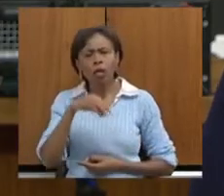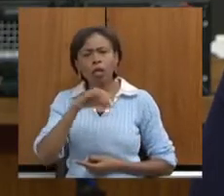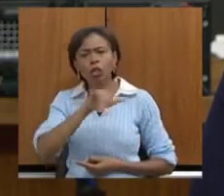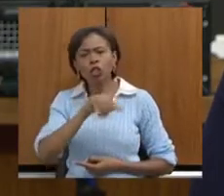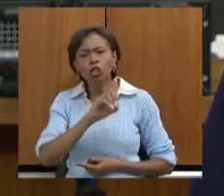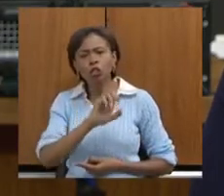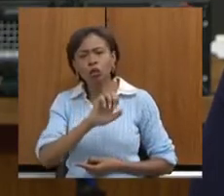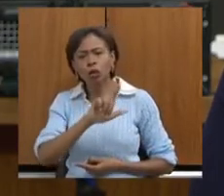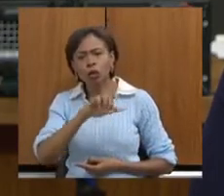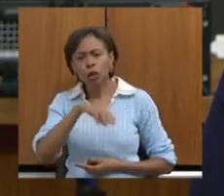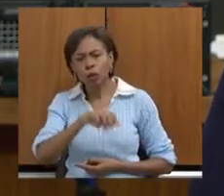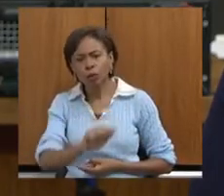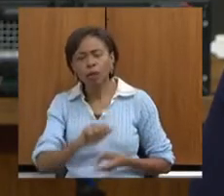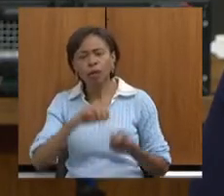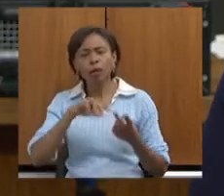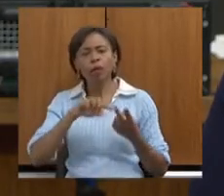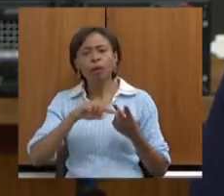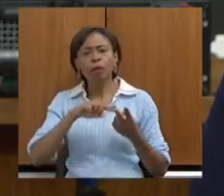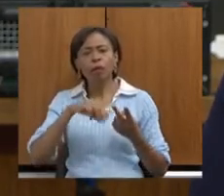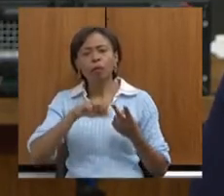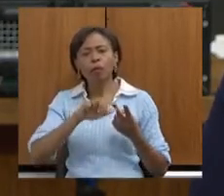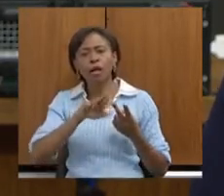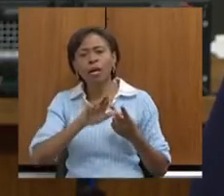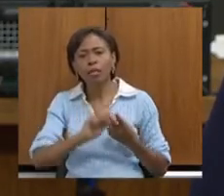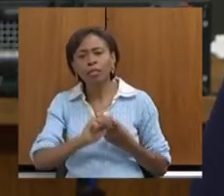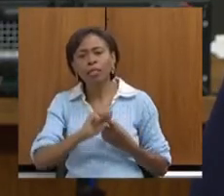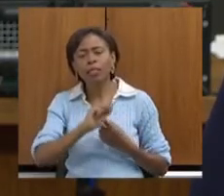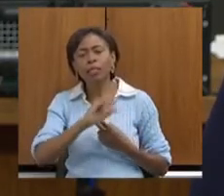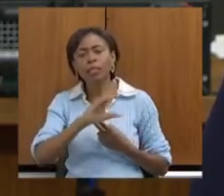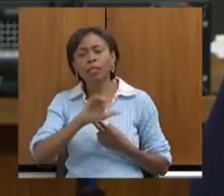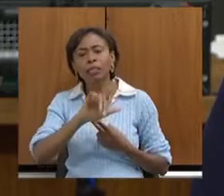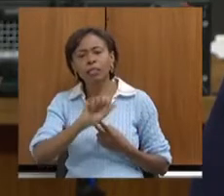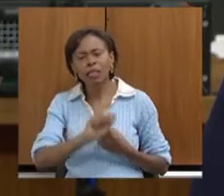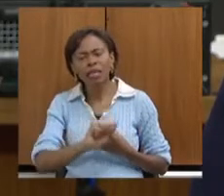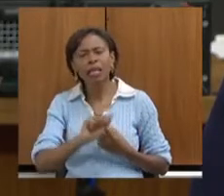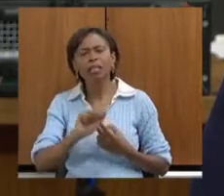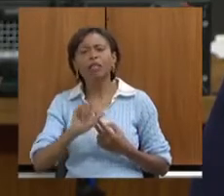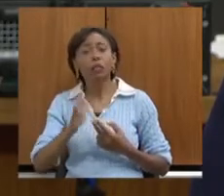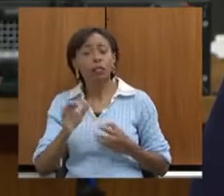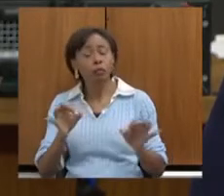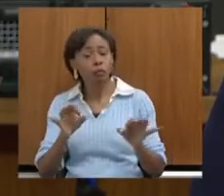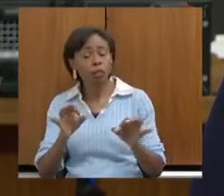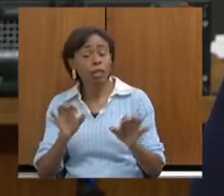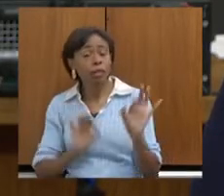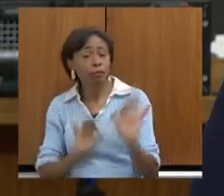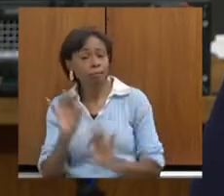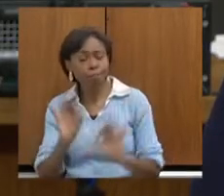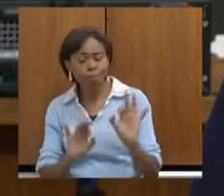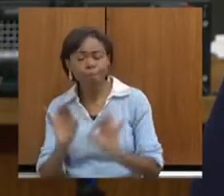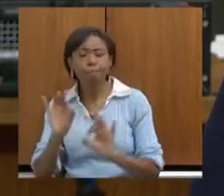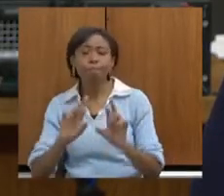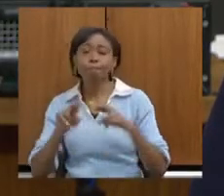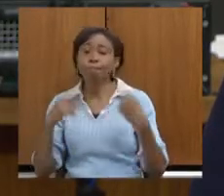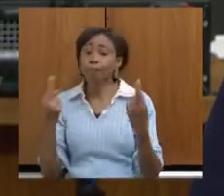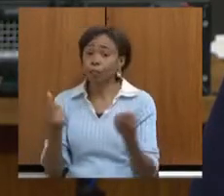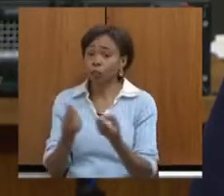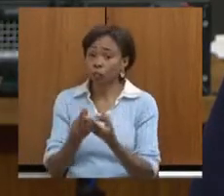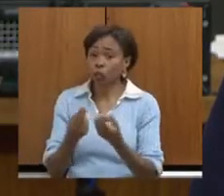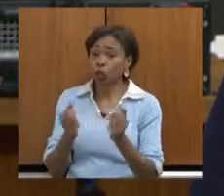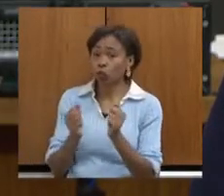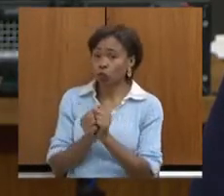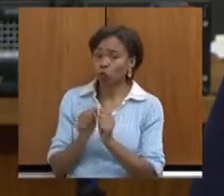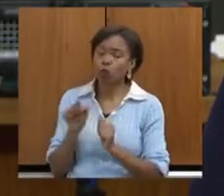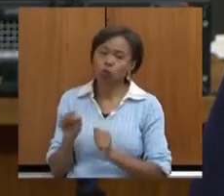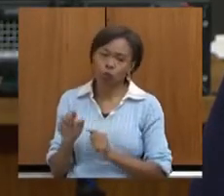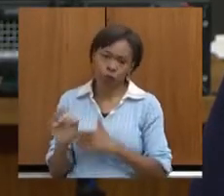enfim temos feito também uma rodada de reuniões com a fundação renova para tratar de